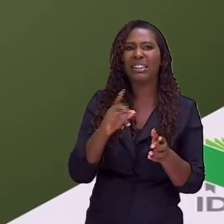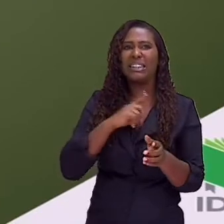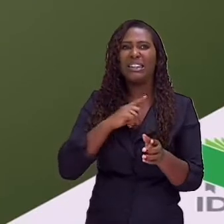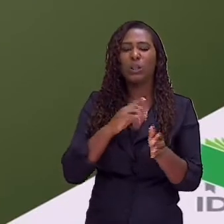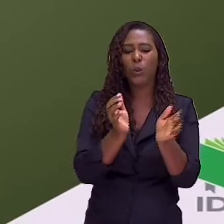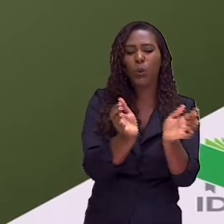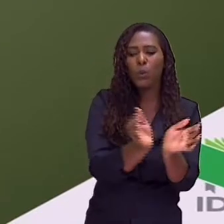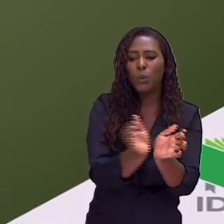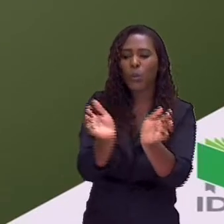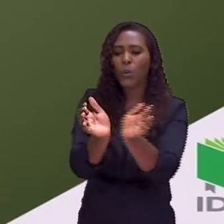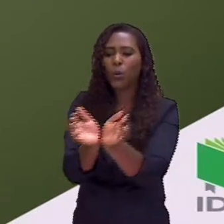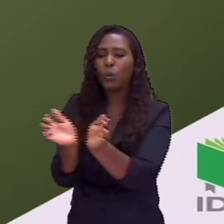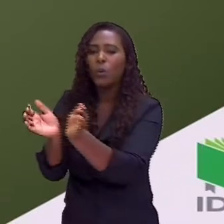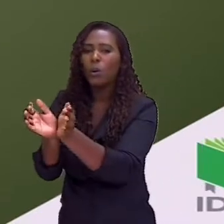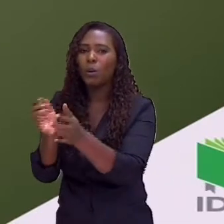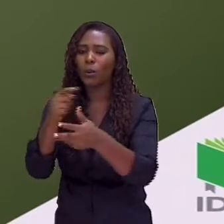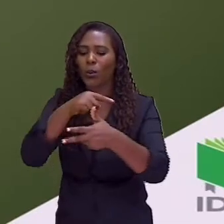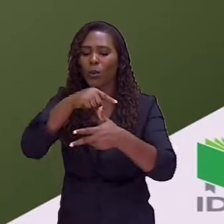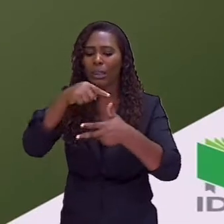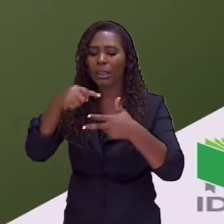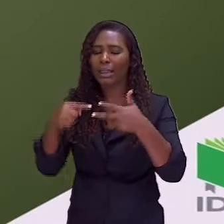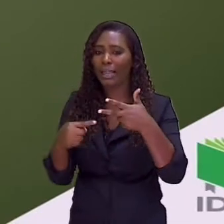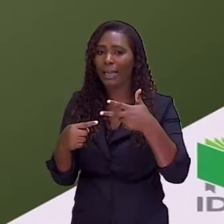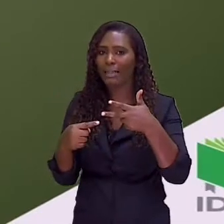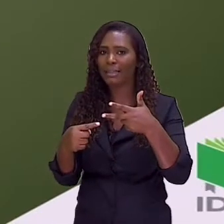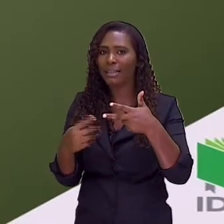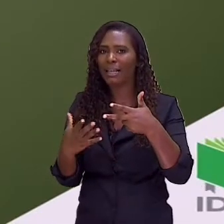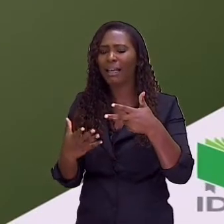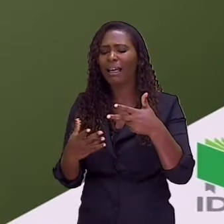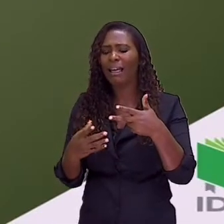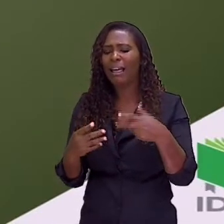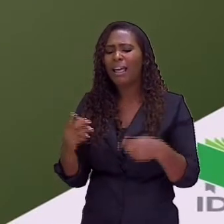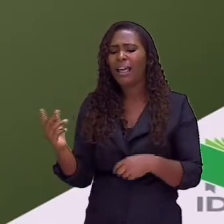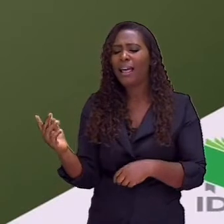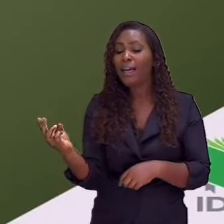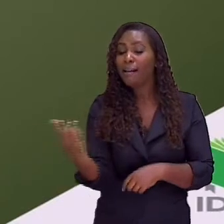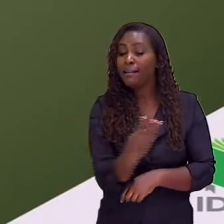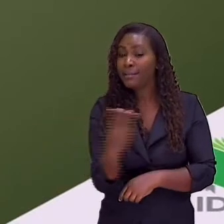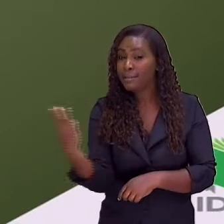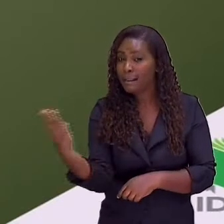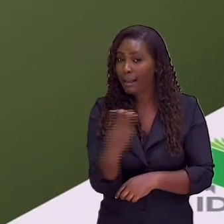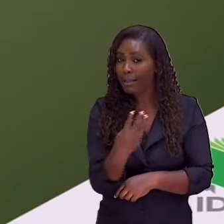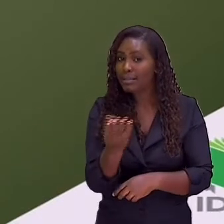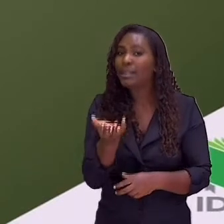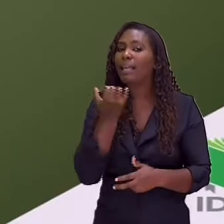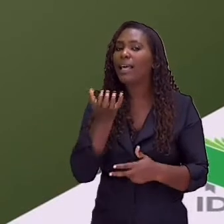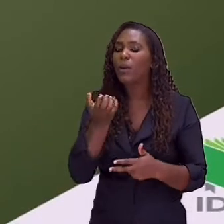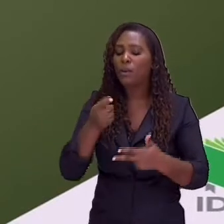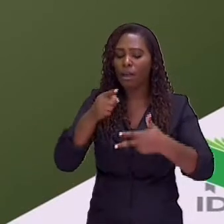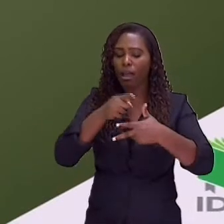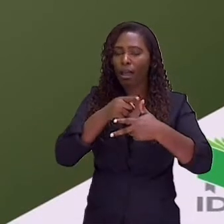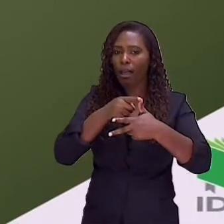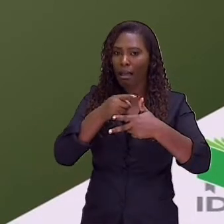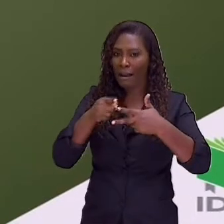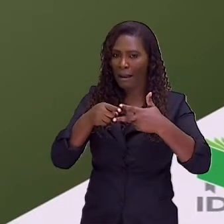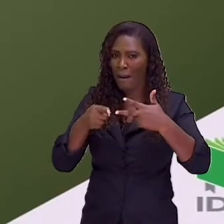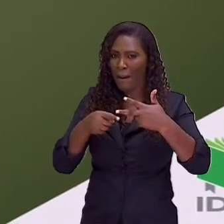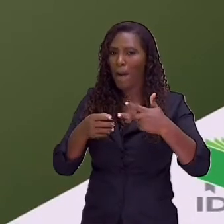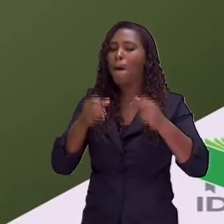que se gladiavam entre si pelo poder. Após a proclamação